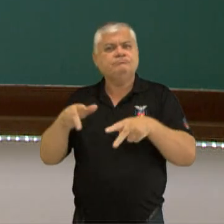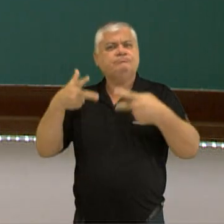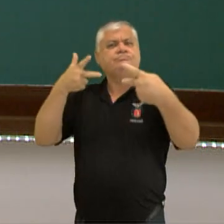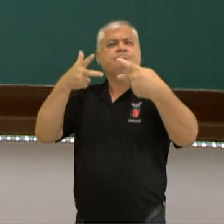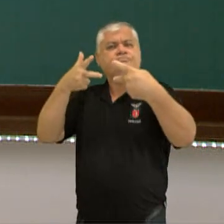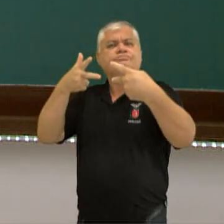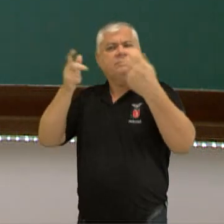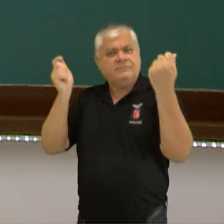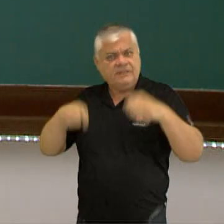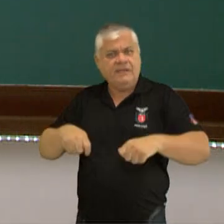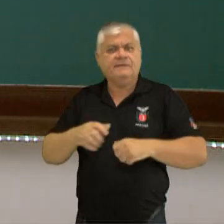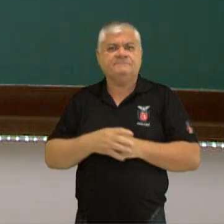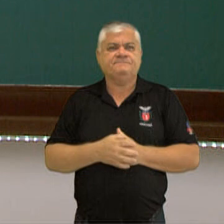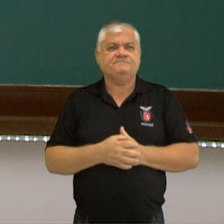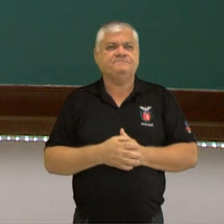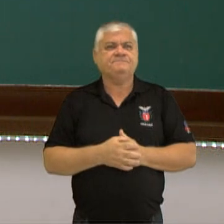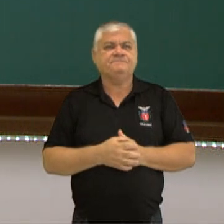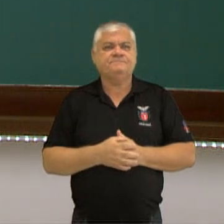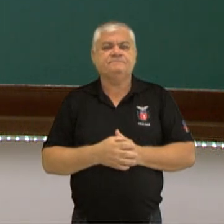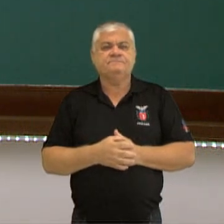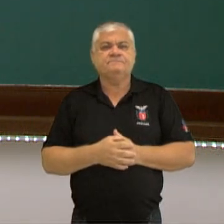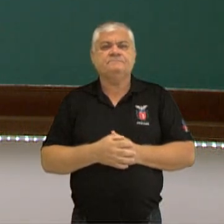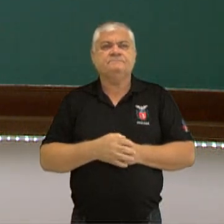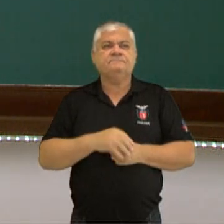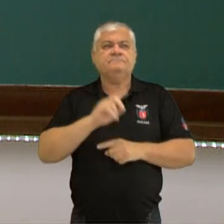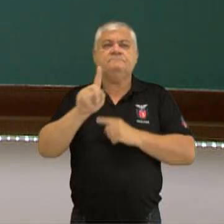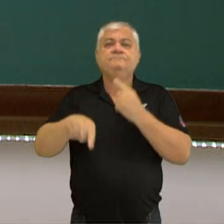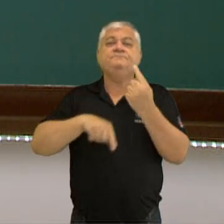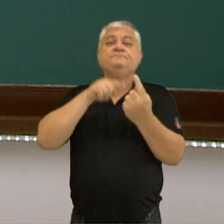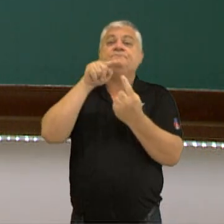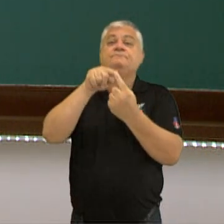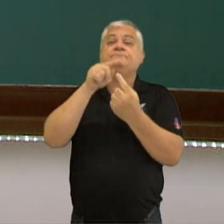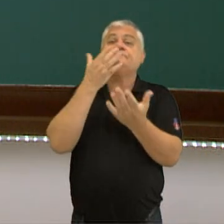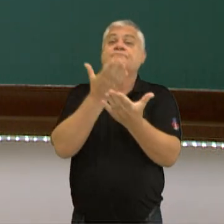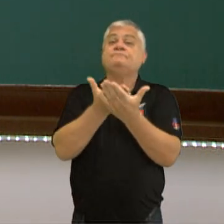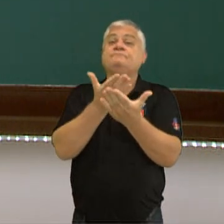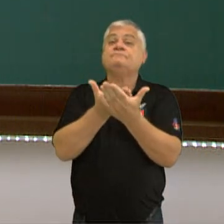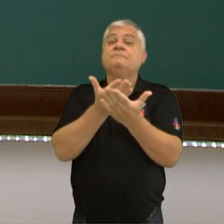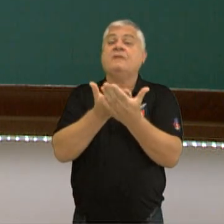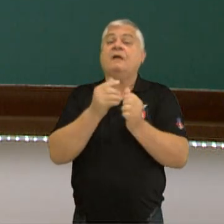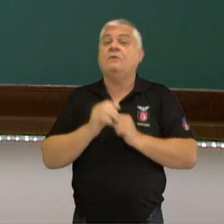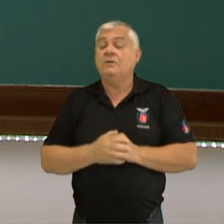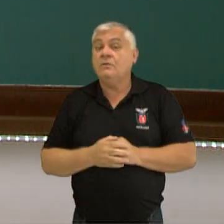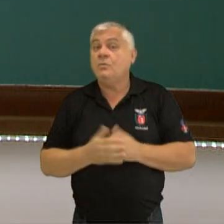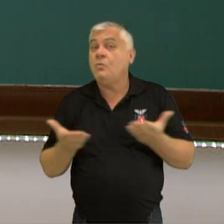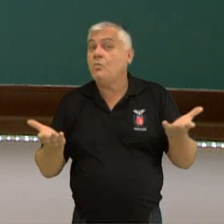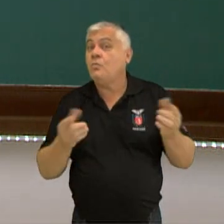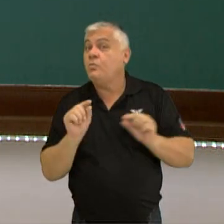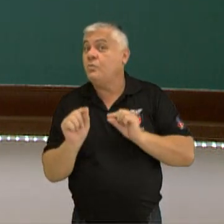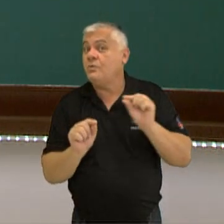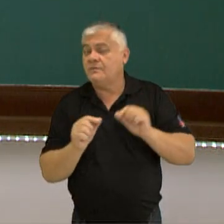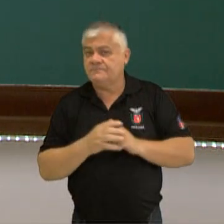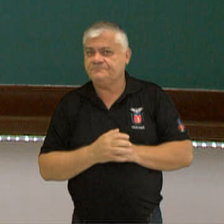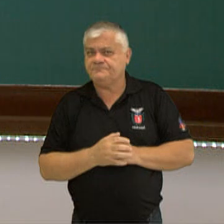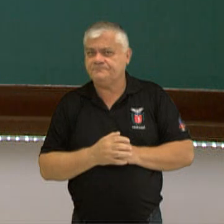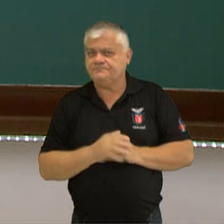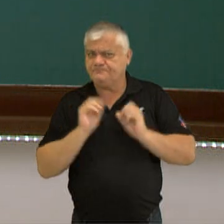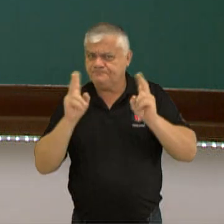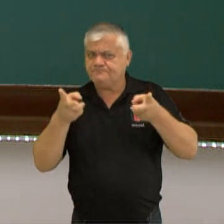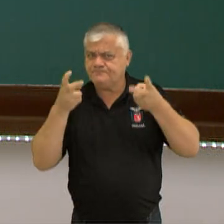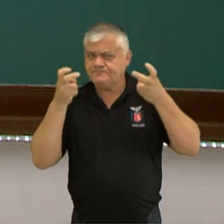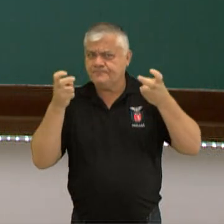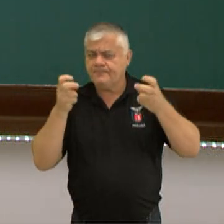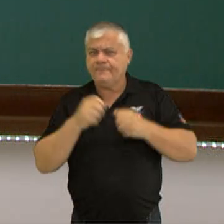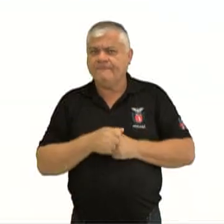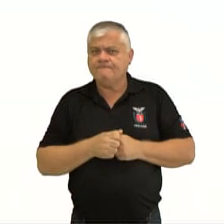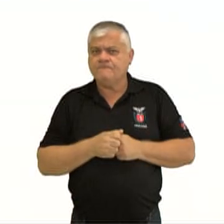vocês estão tendo. Então, vamos começar? Eu apresento para vocês o objetivo da nossa aula. Percebam